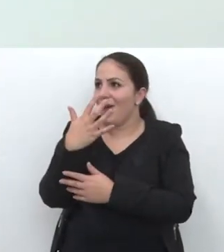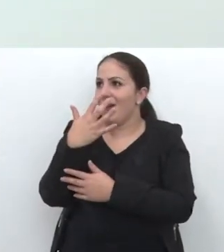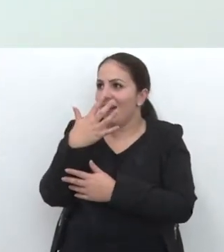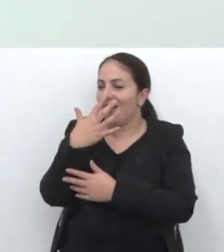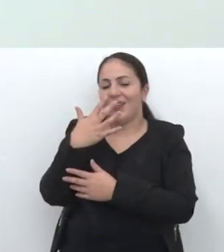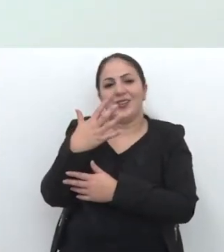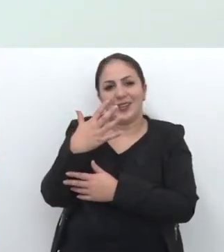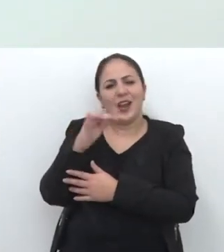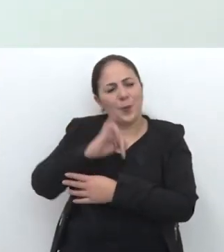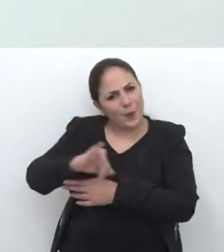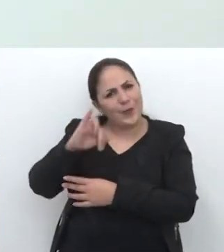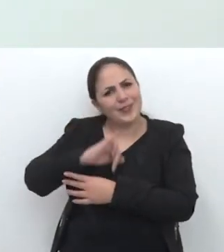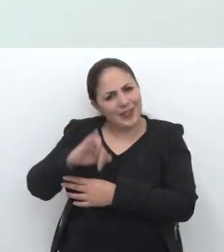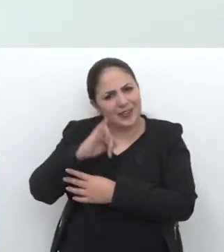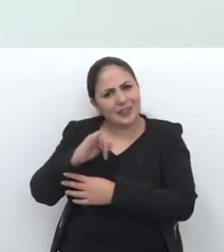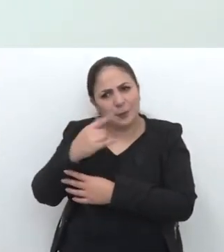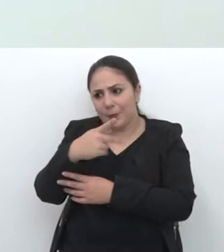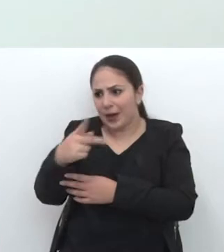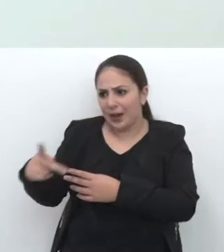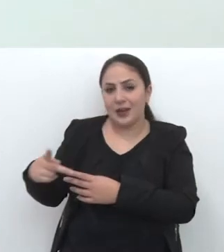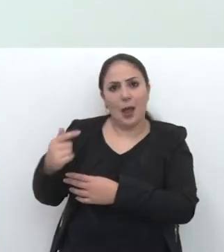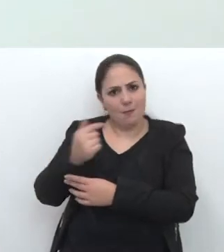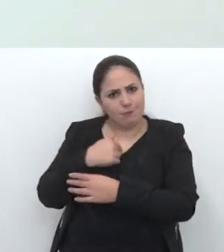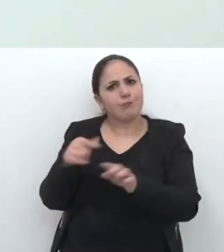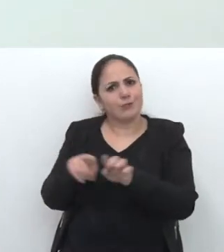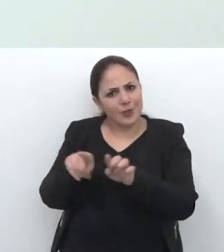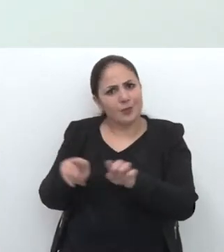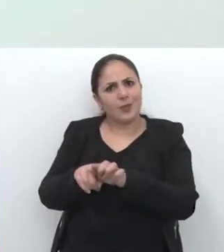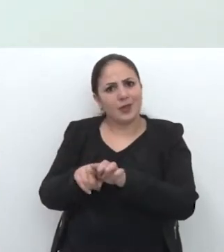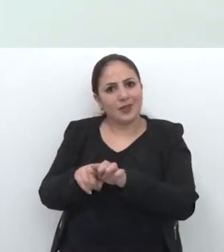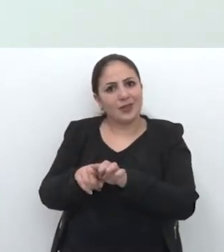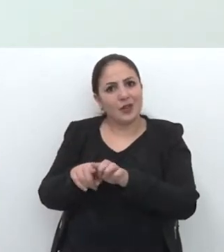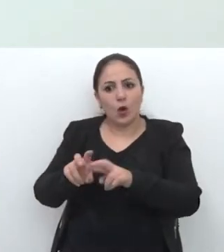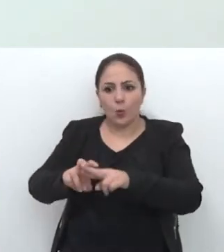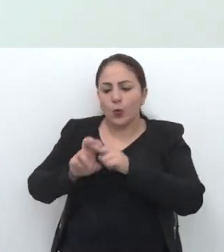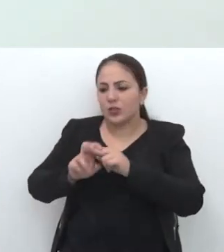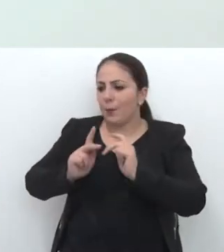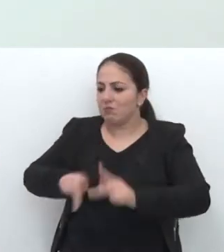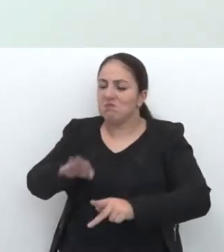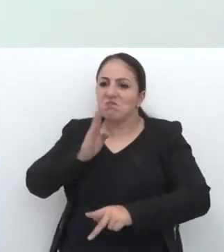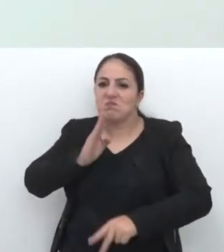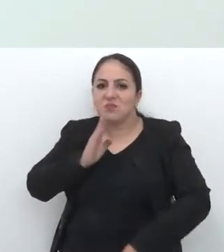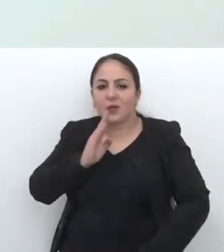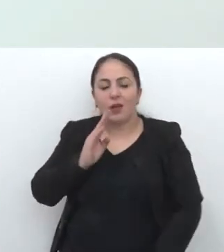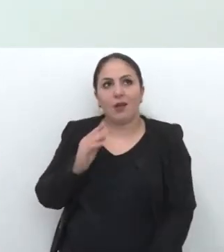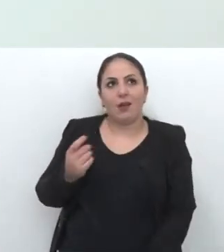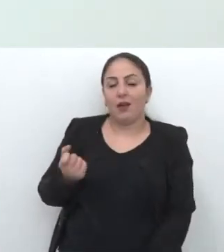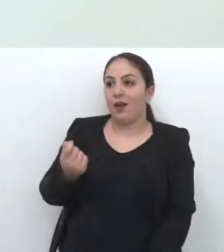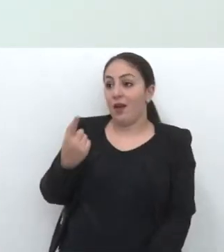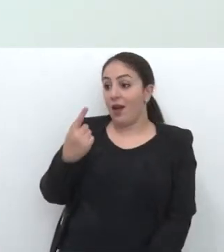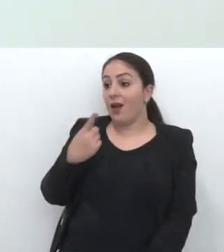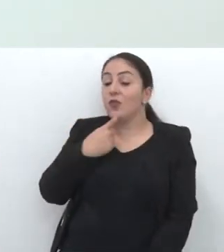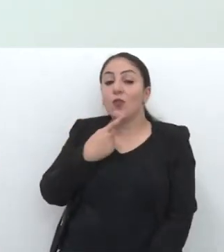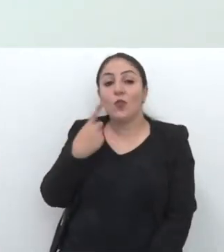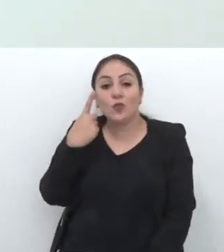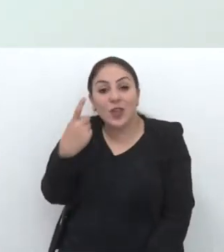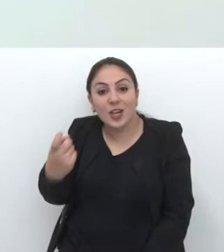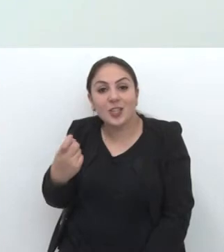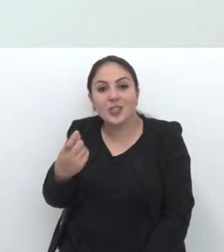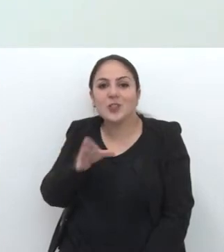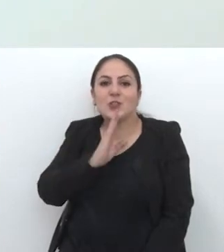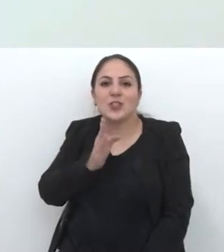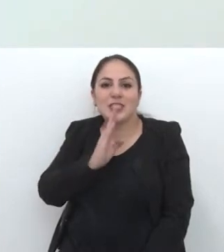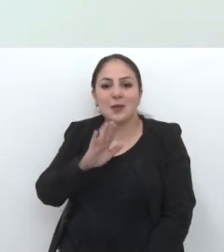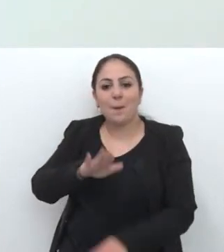e dizem, poxa, eles são é tão importante assim para eles, a minha também. Então as pessoas que não conhecem, desperta